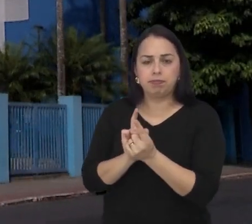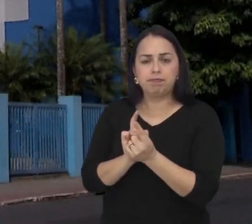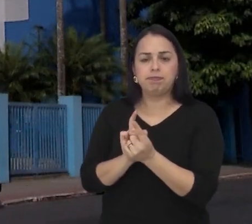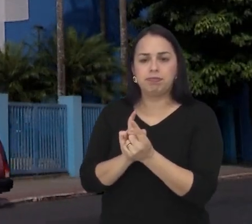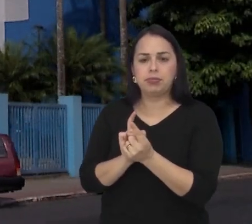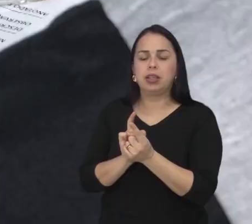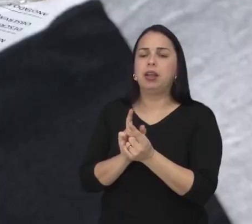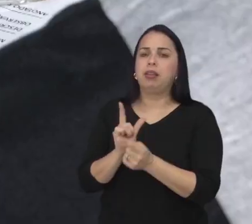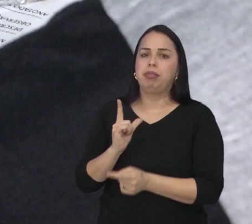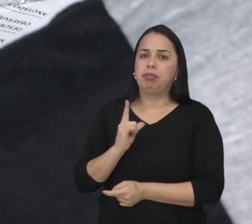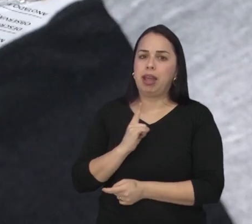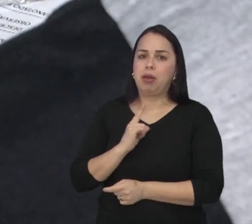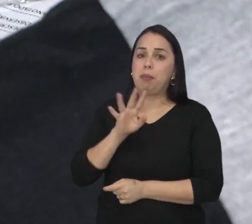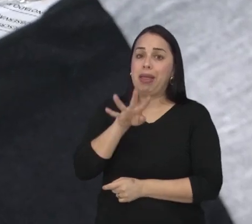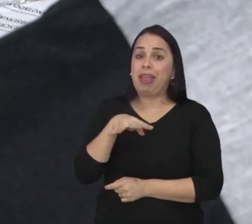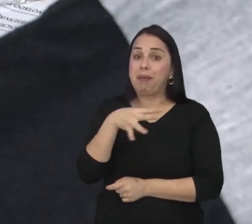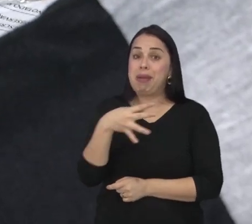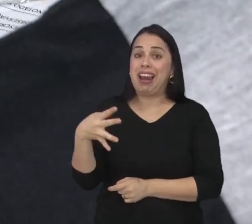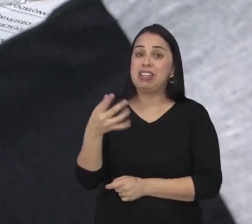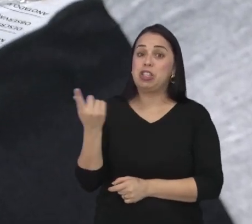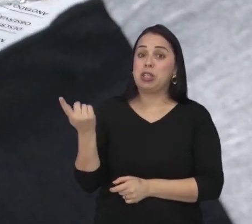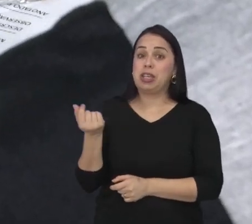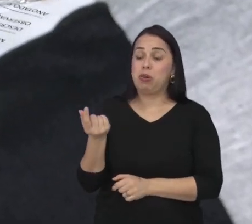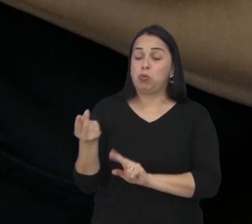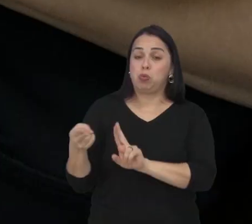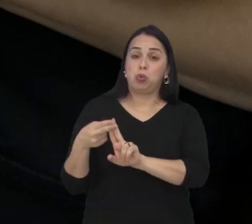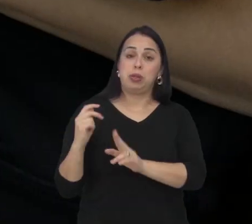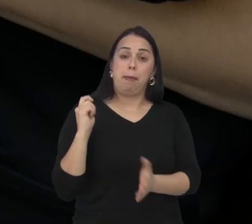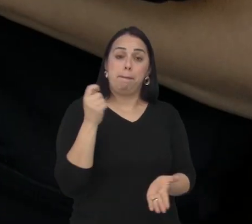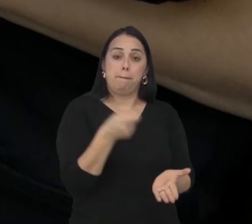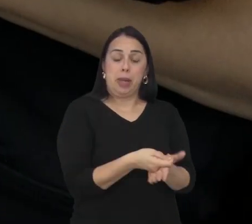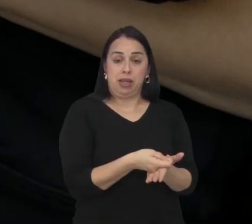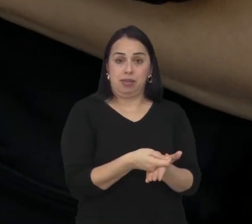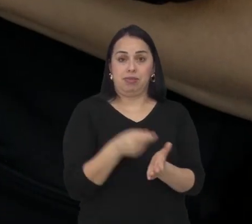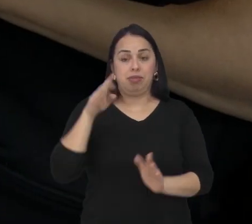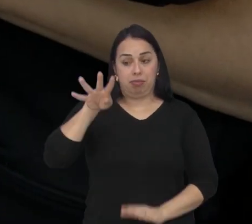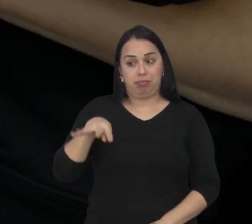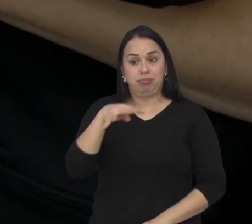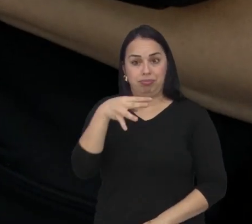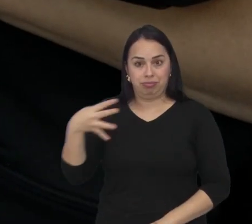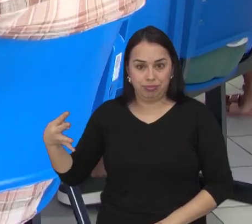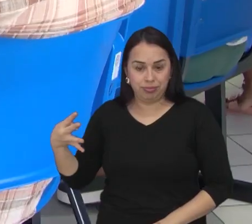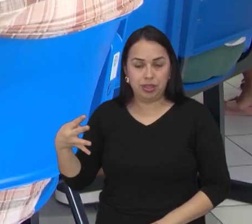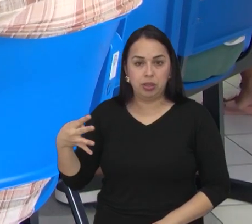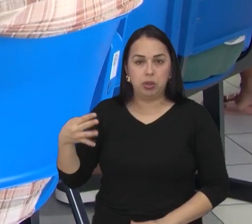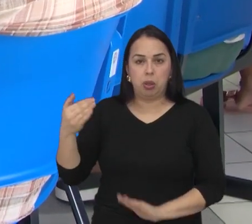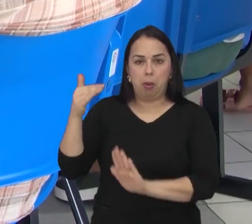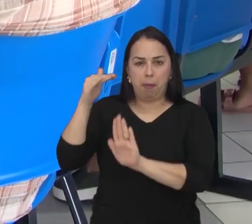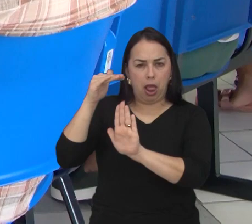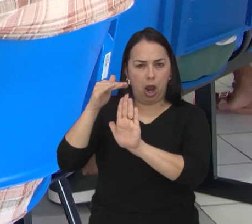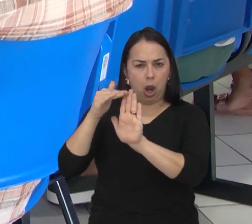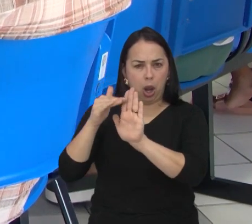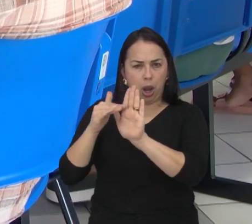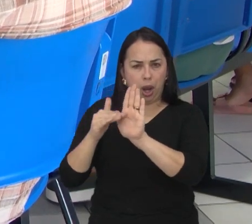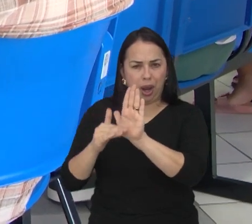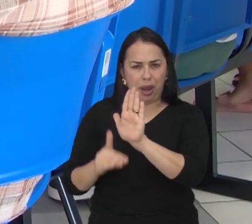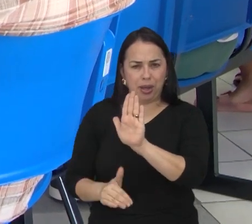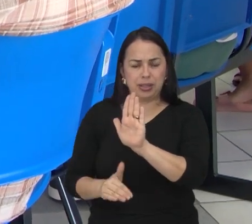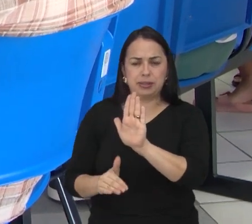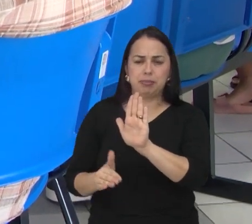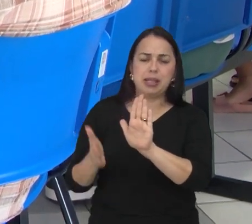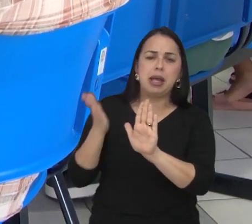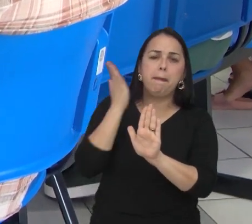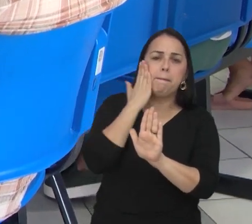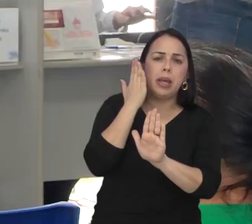usuários do SUS tem um valor padronizado esse valor é estabelecido pela tabela SUS uma lista usada pela